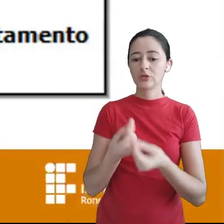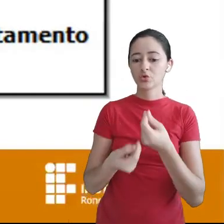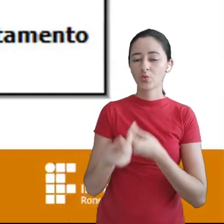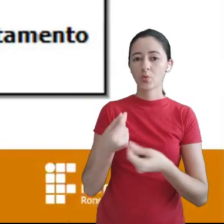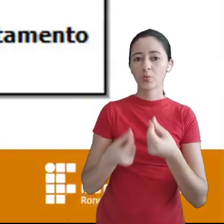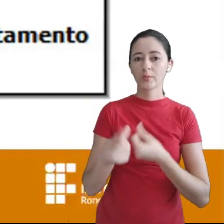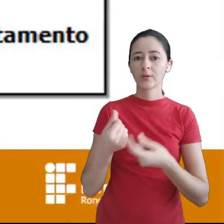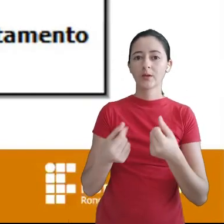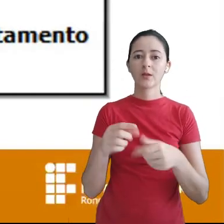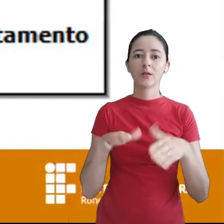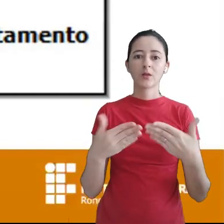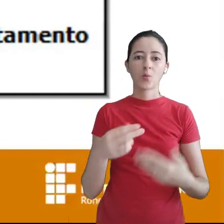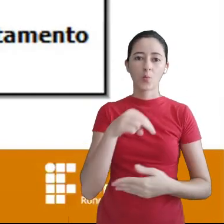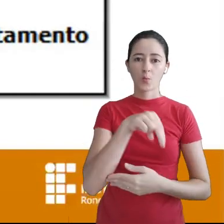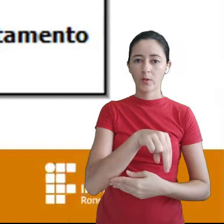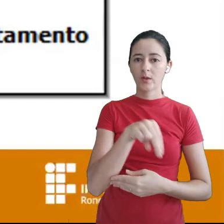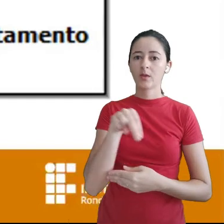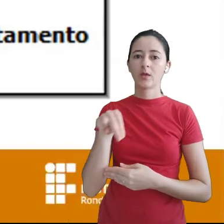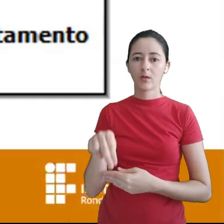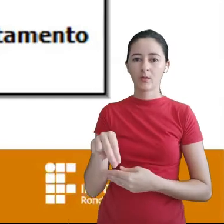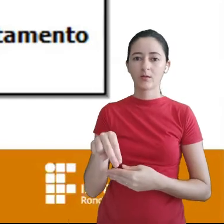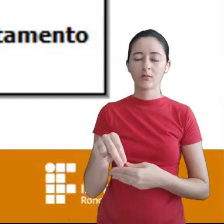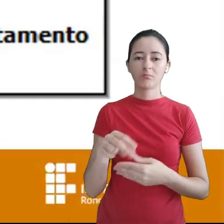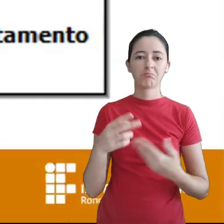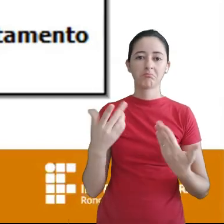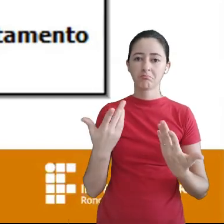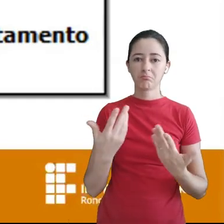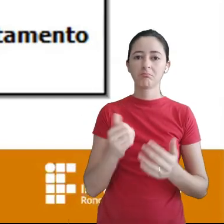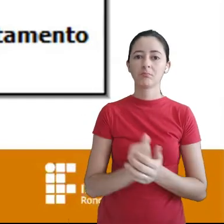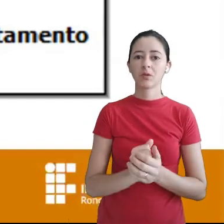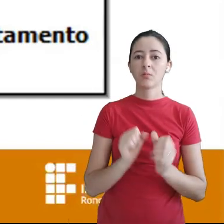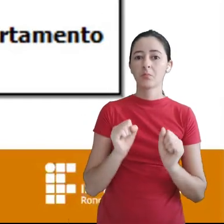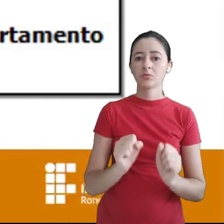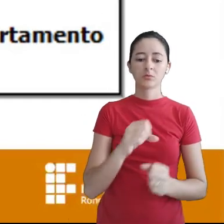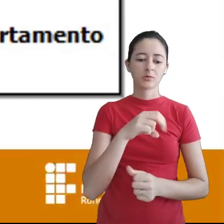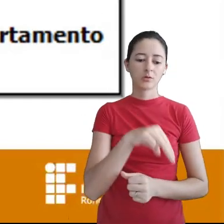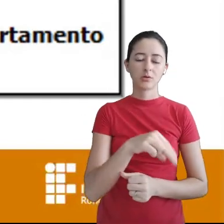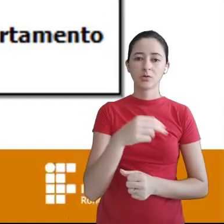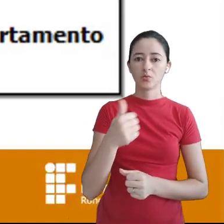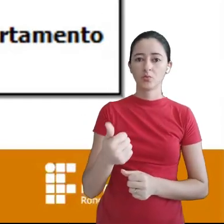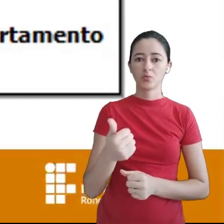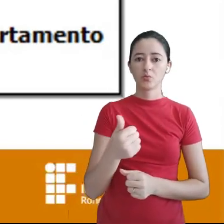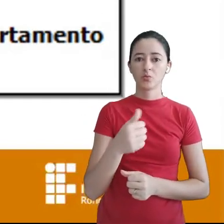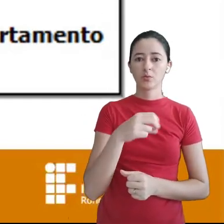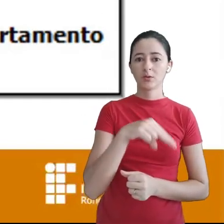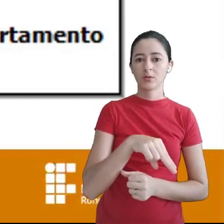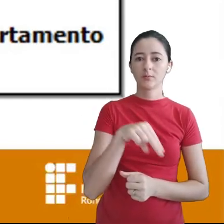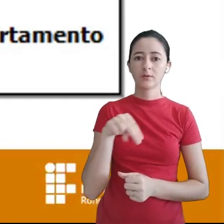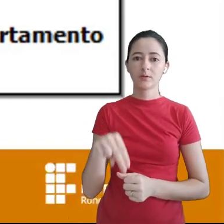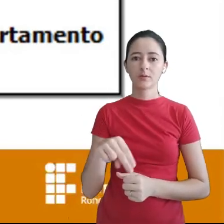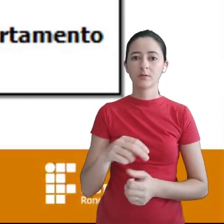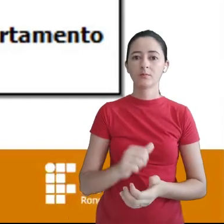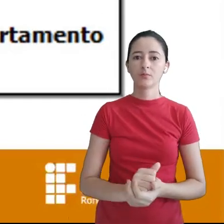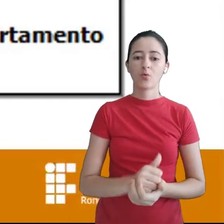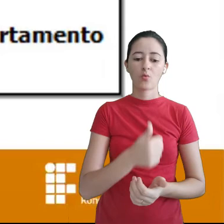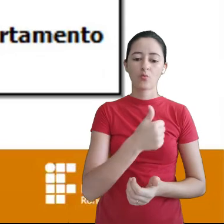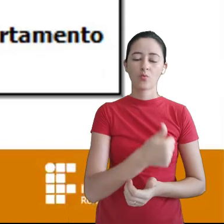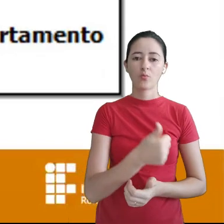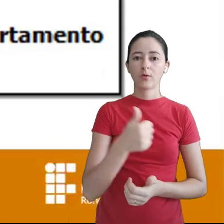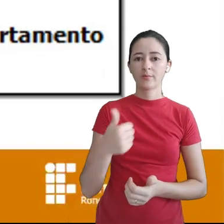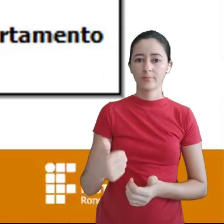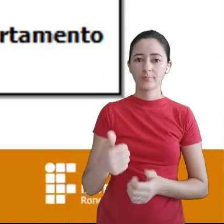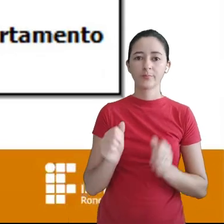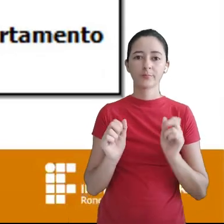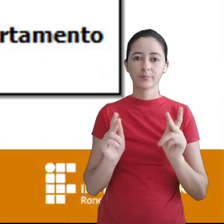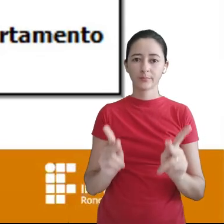contabilidade ao mesmo tempo. Então, seria N. Então, seria N para N. Não tem importância aqui. Pode ser N para N, N para 1 ou 1